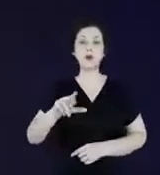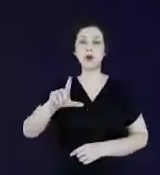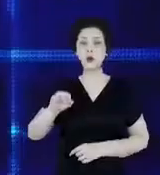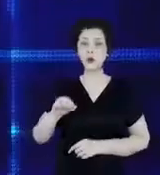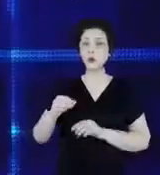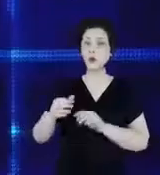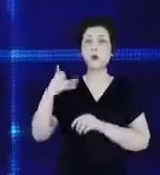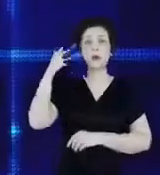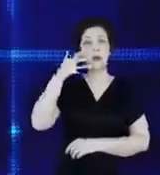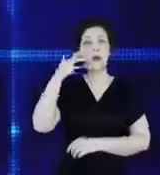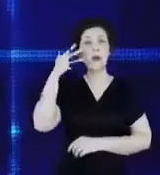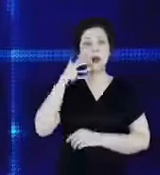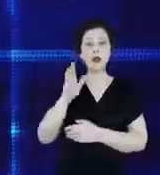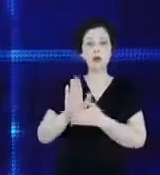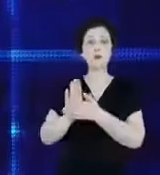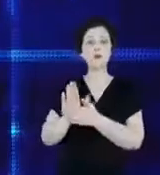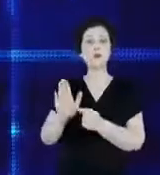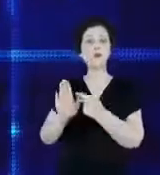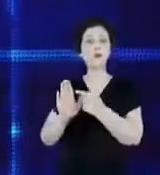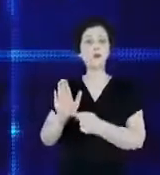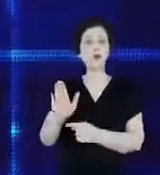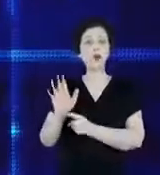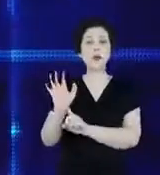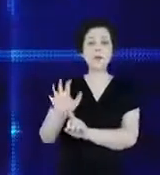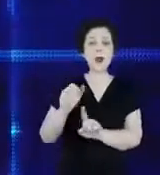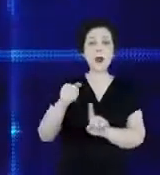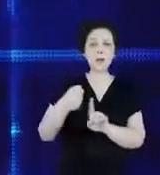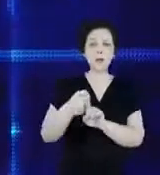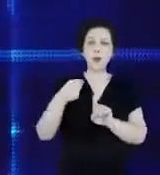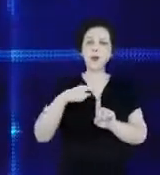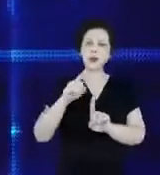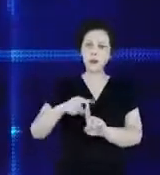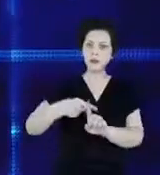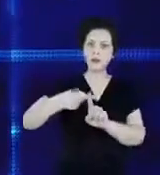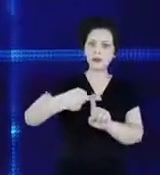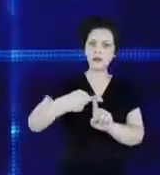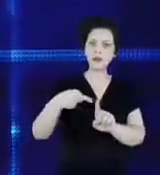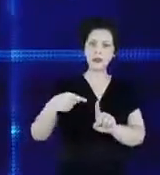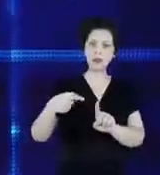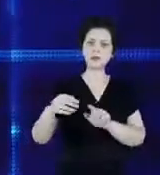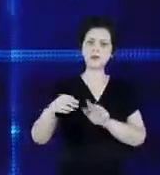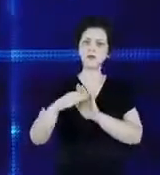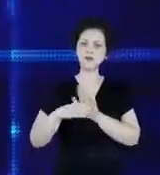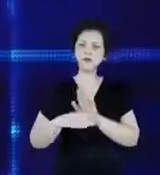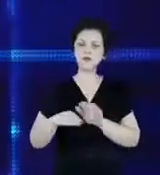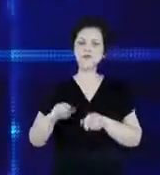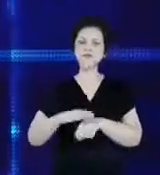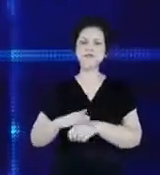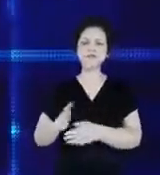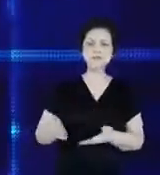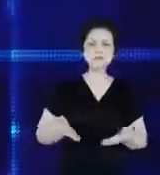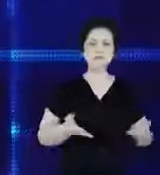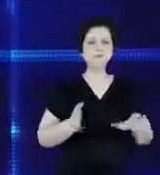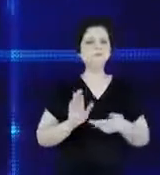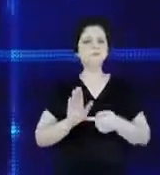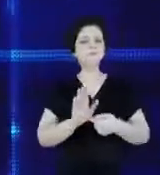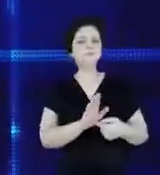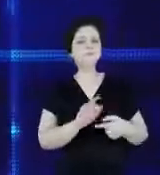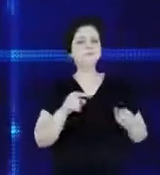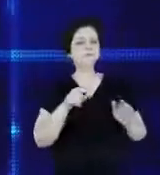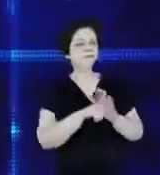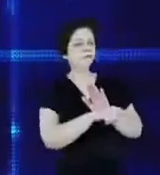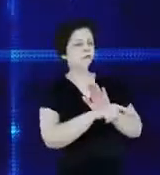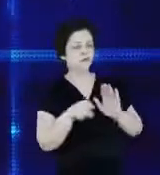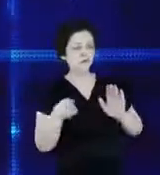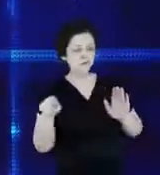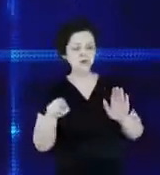apresentação impactos realizados, né? Impactos positivos desse programa realizados. Então, eu vou trazer aqui uma pergunta para todos